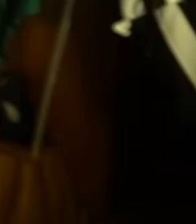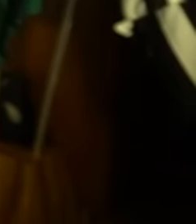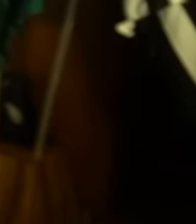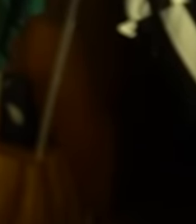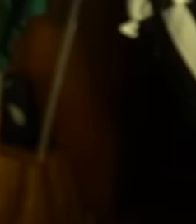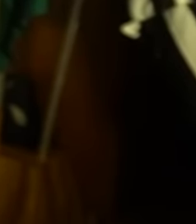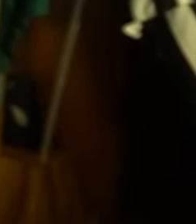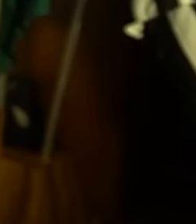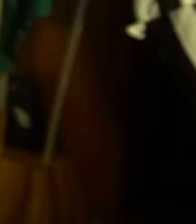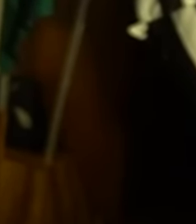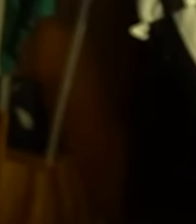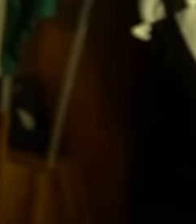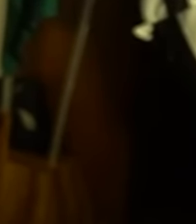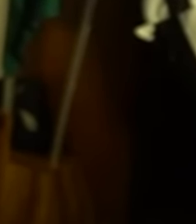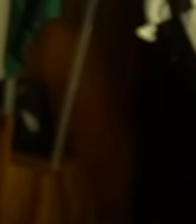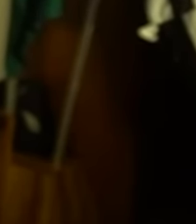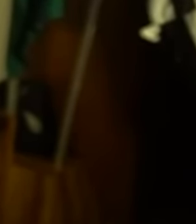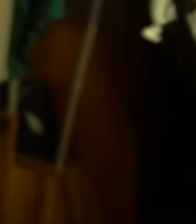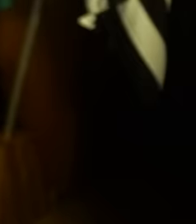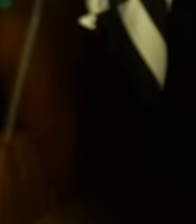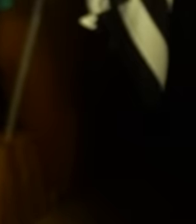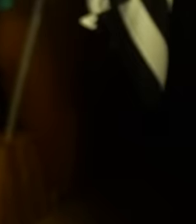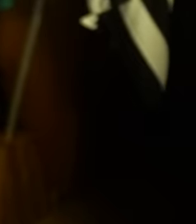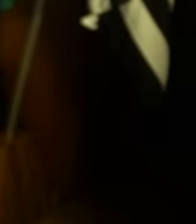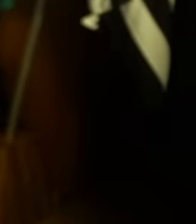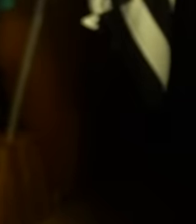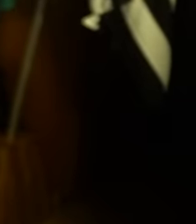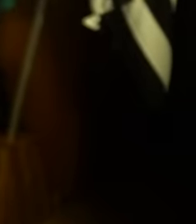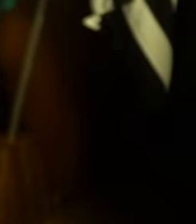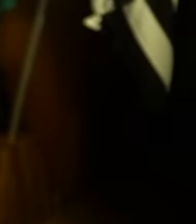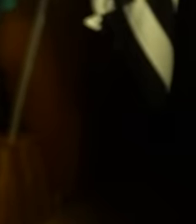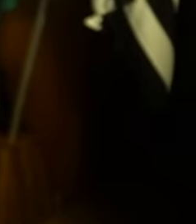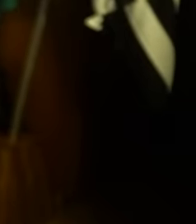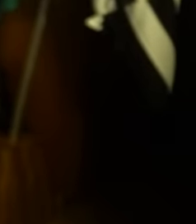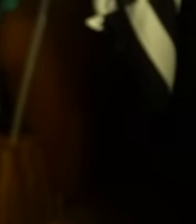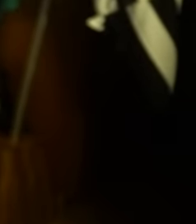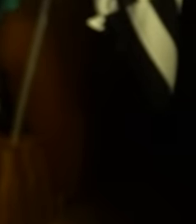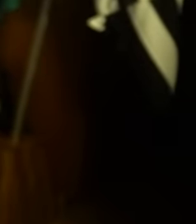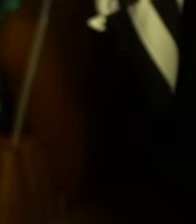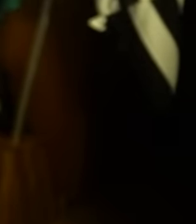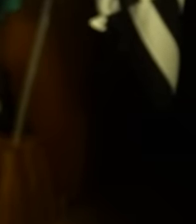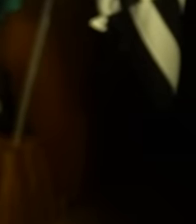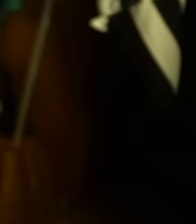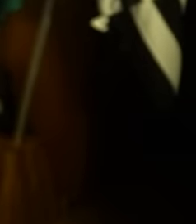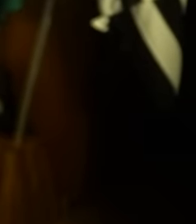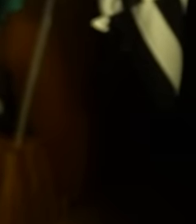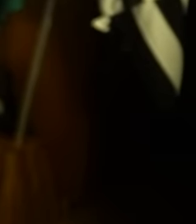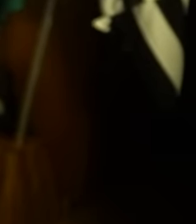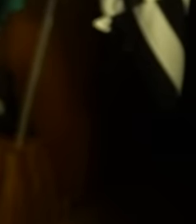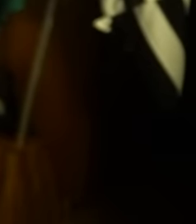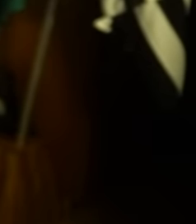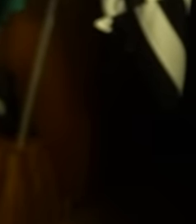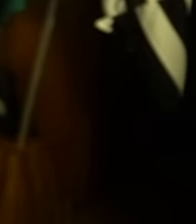para a gente proteger esses próprios criminosos que, veja só, uma das associações que mais me apoiam nessa causa é a Associação das Mães